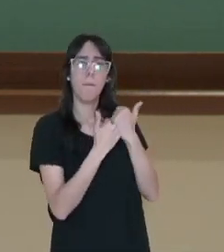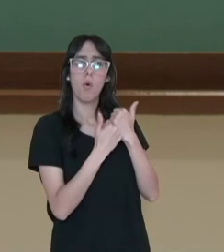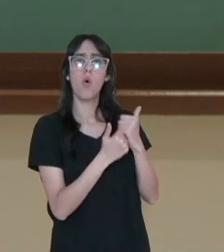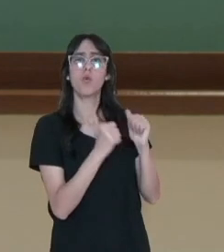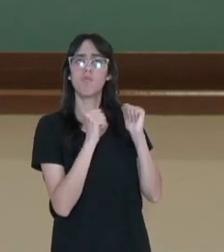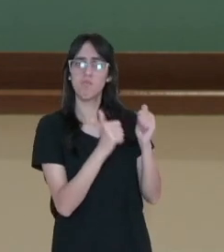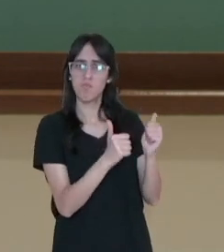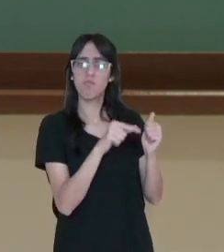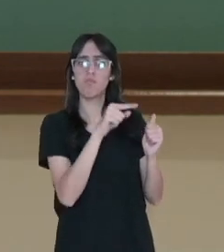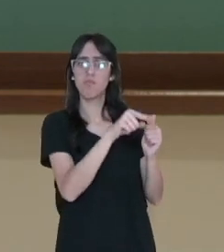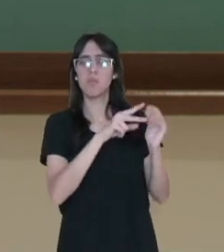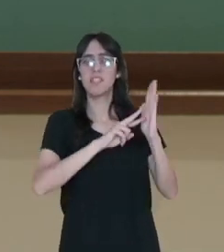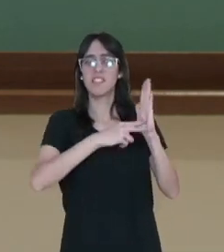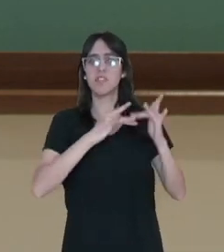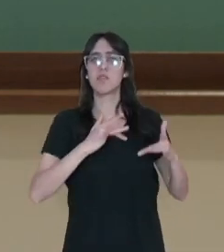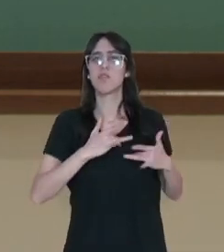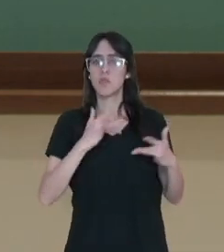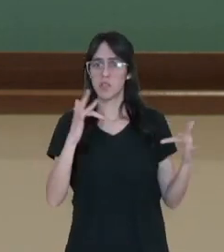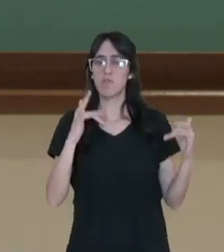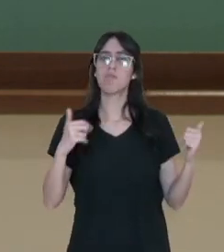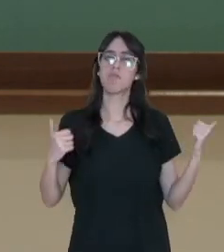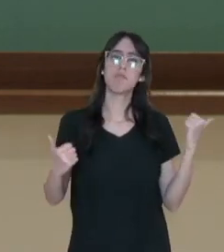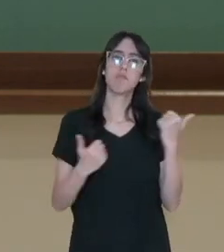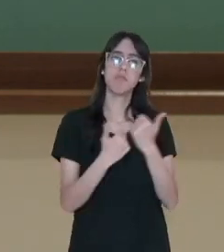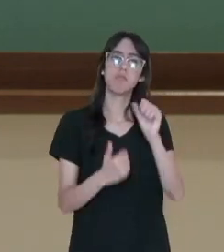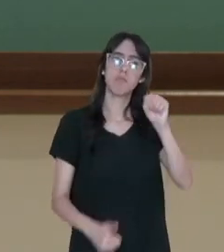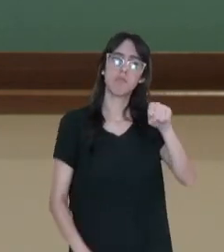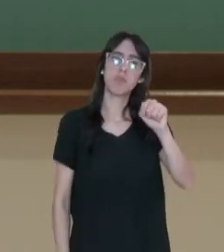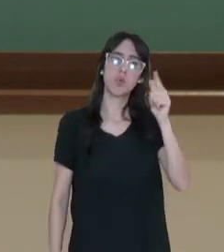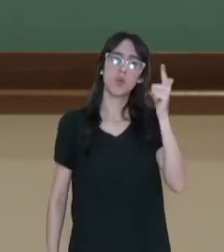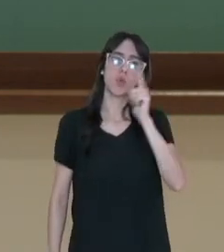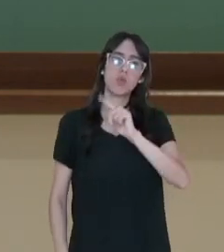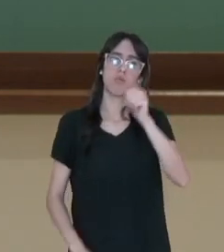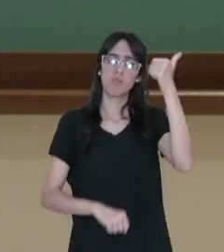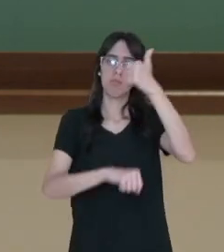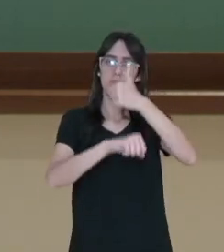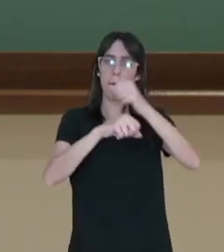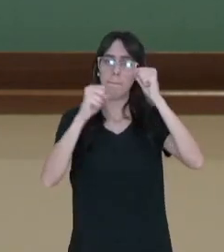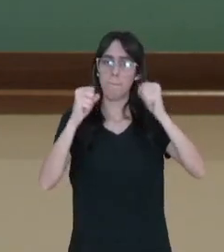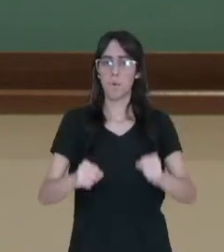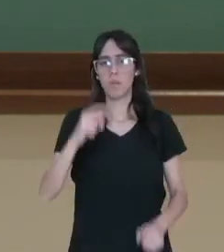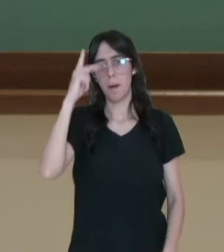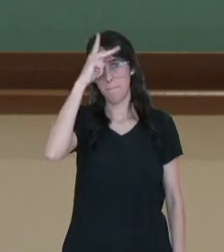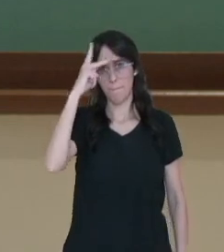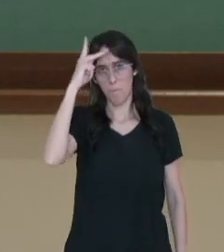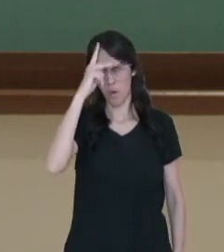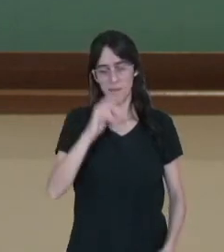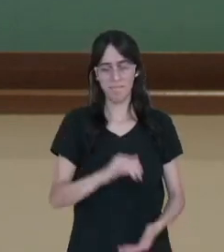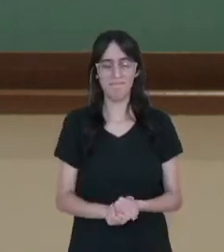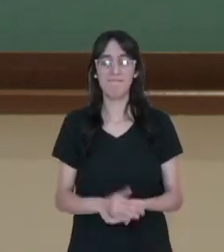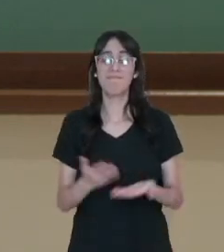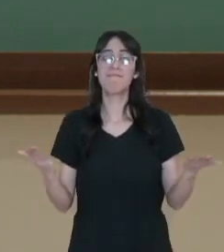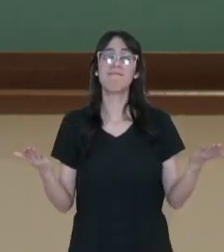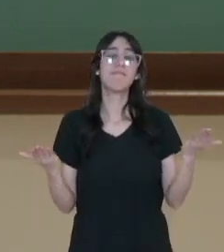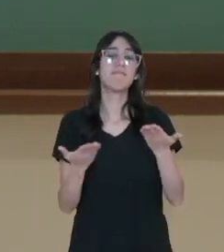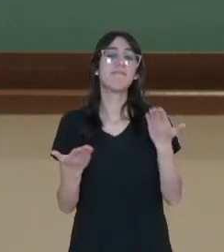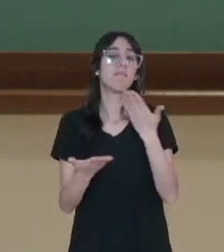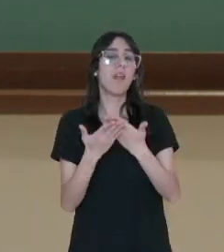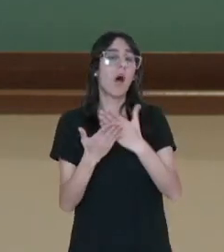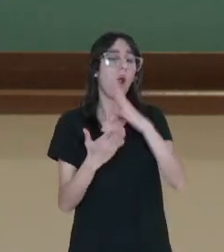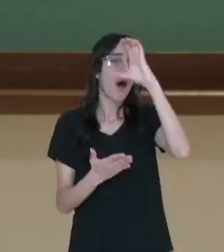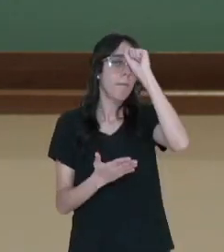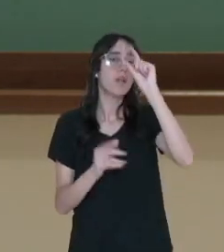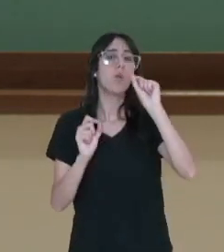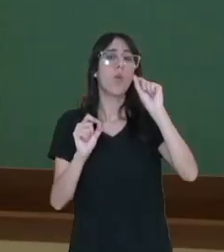aí do Sindicato Solidariedade, conquistando o poder na Polônia. Criança, o que você aprendeu